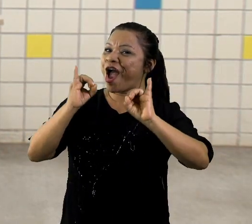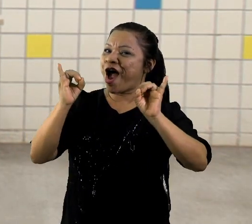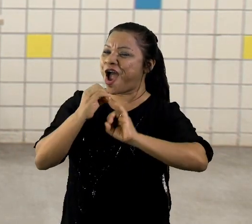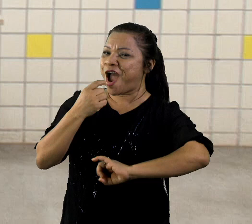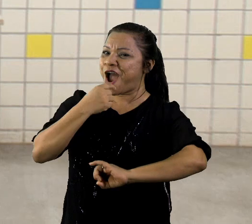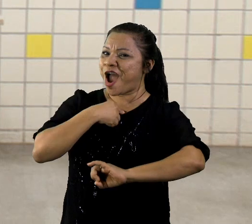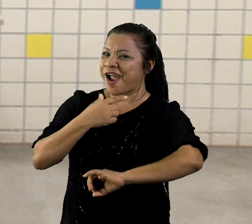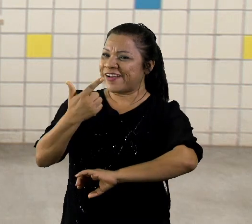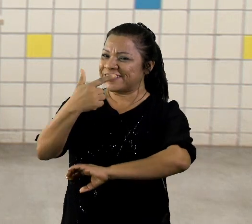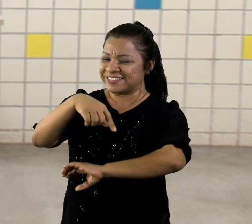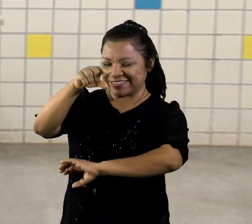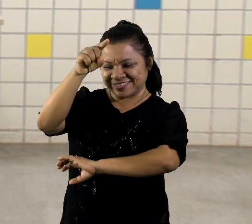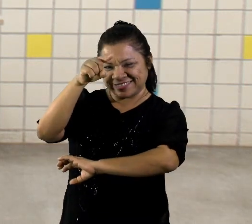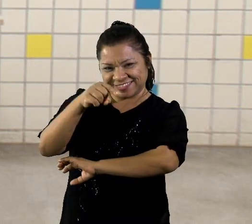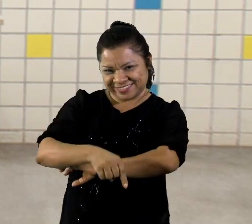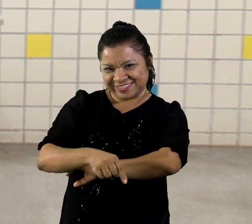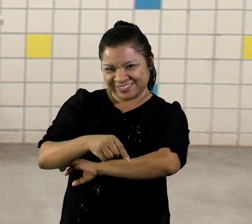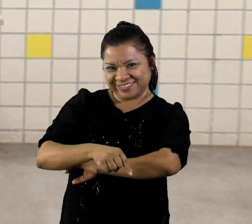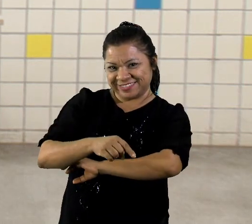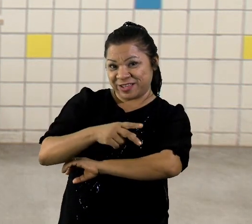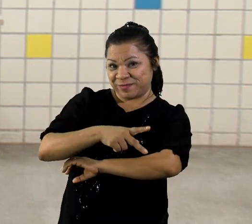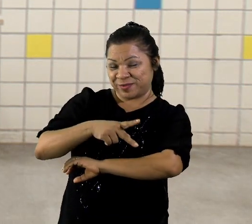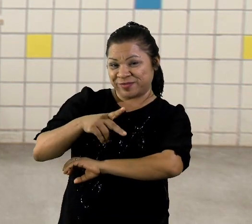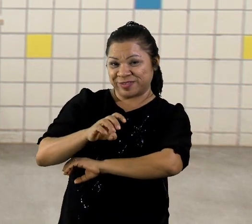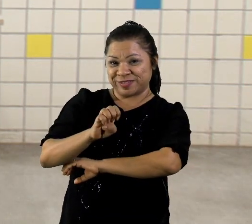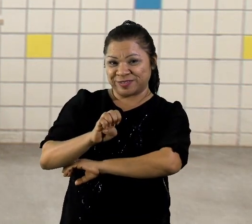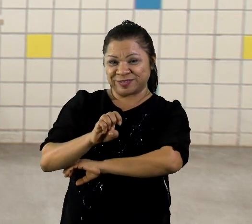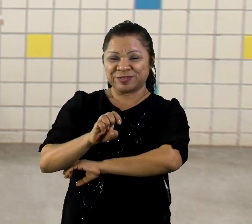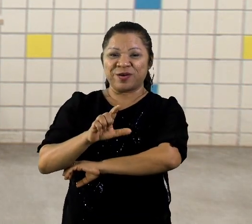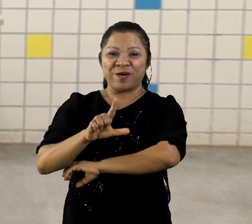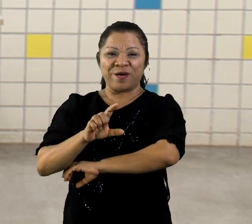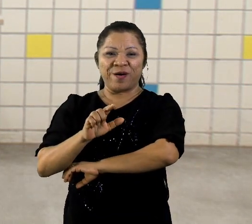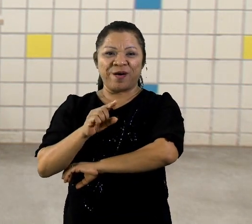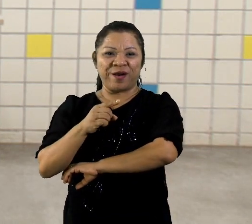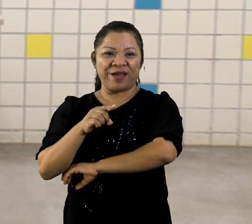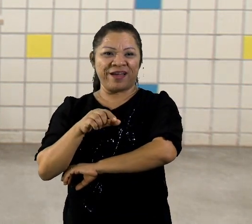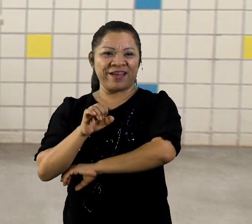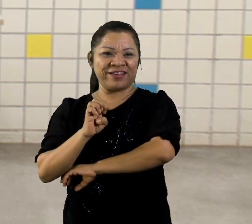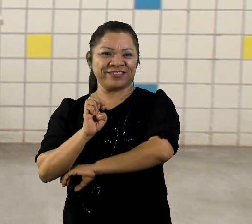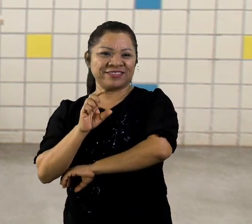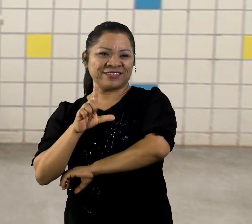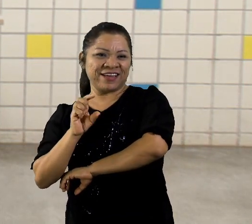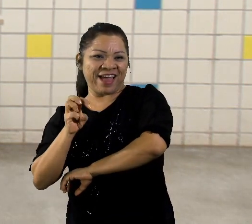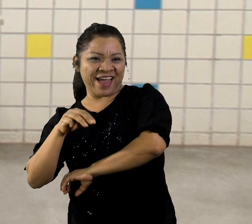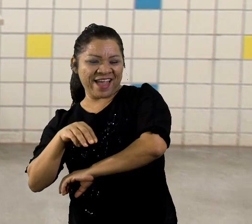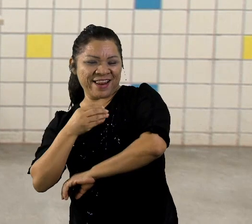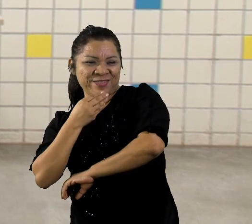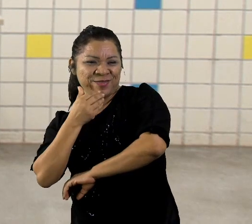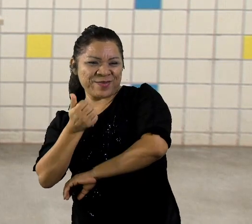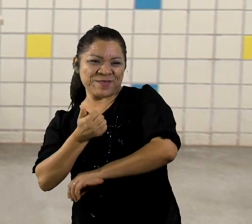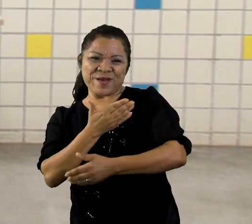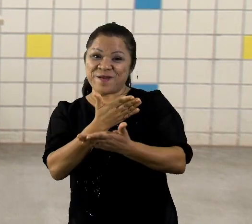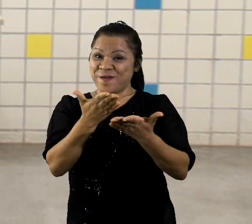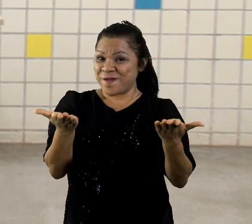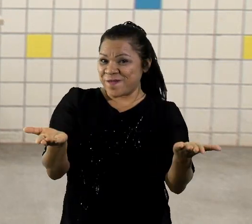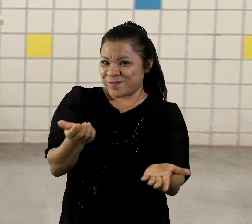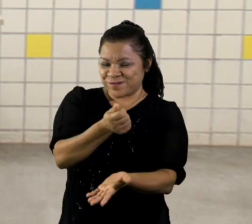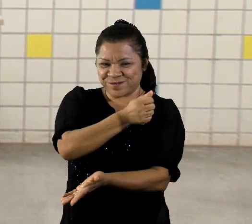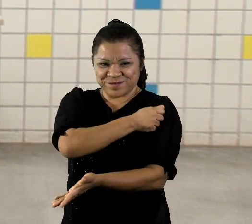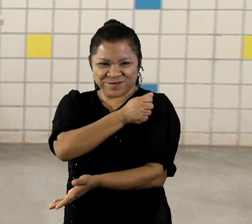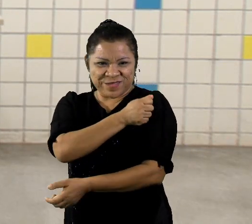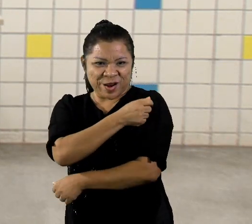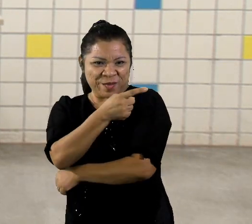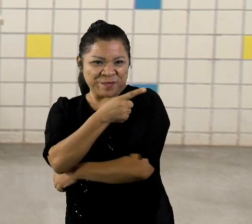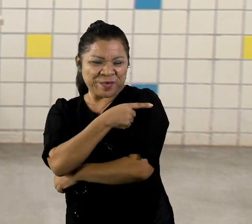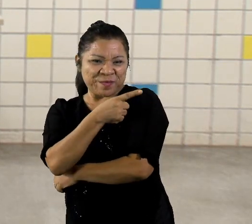novo a professora Elze Ellen. Tudo bem com vocês, meus alunos de primeiro ano da Rede Municipal